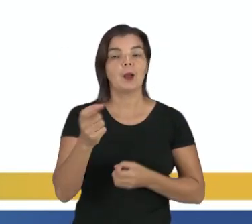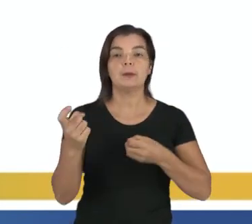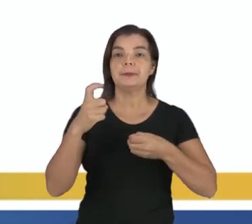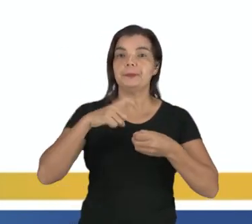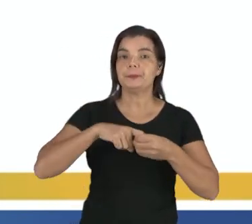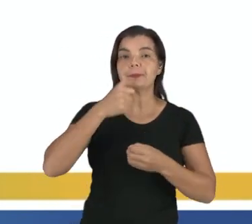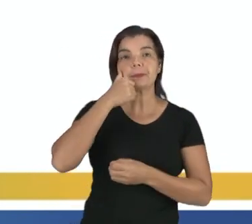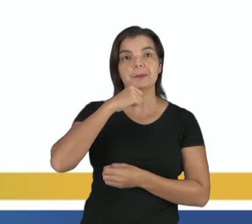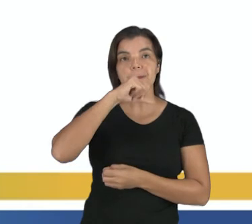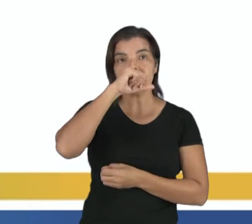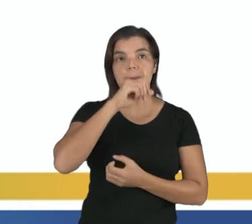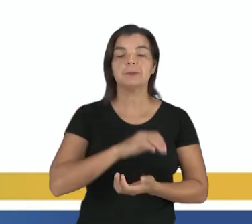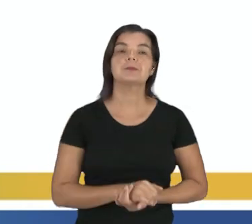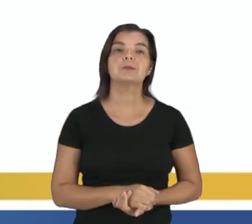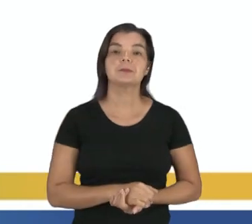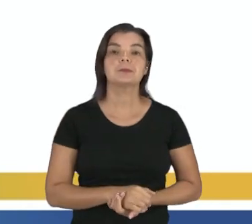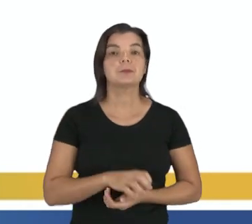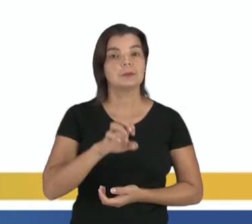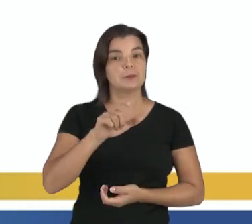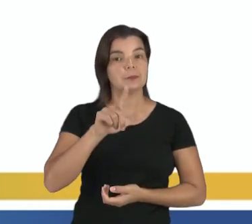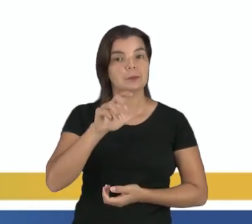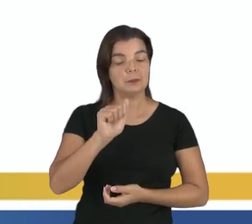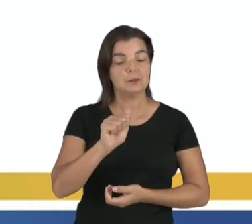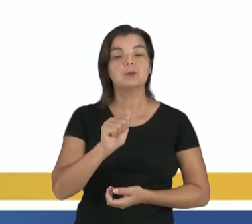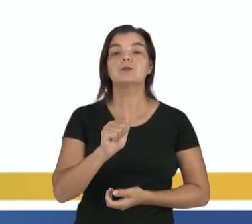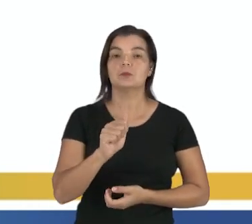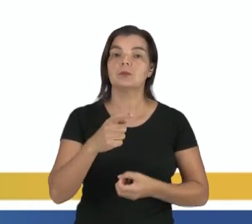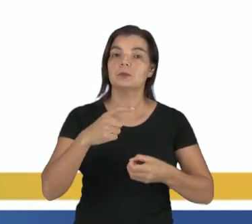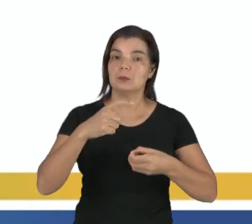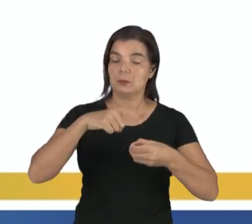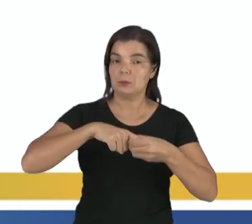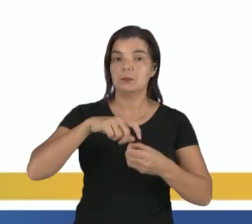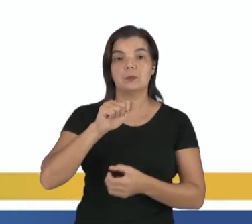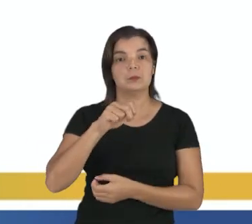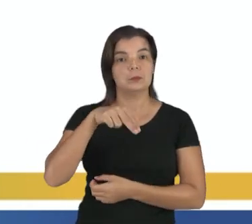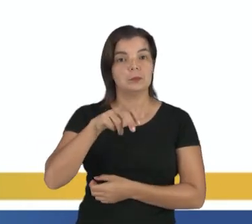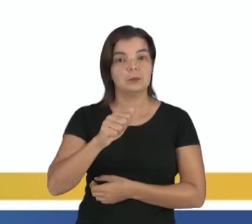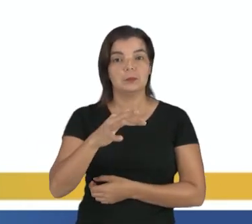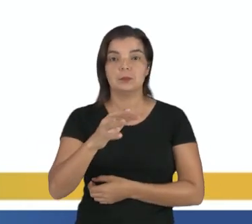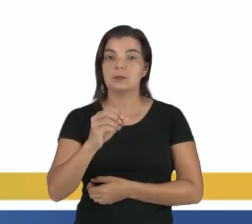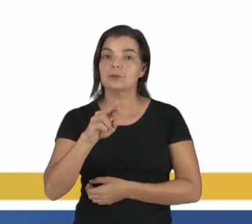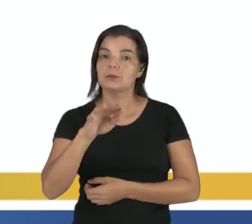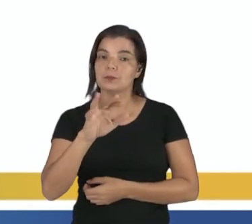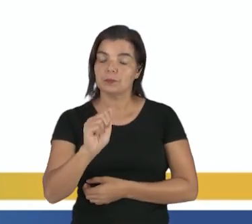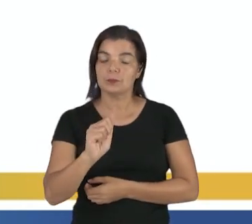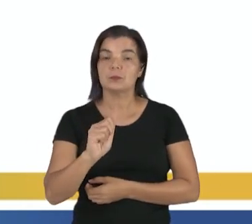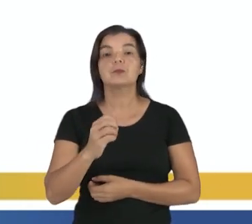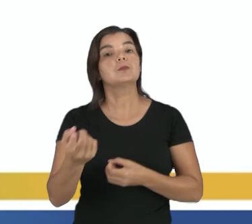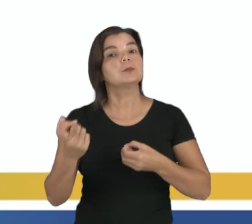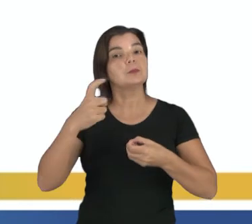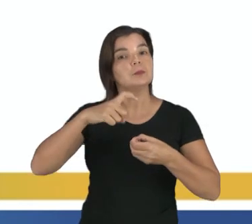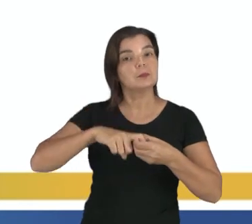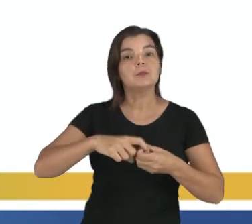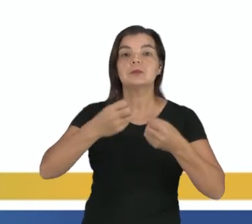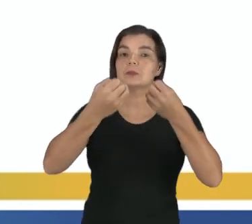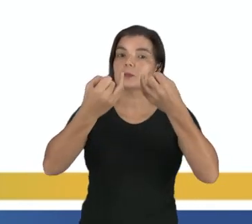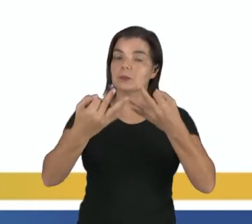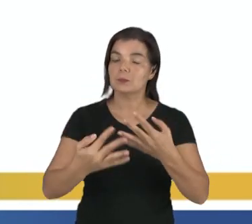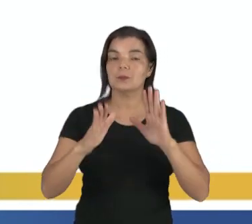retoma minha mãe. Então, o pronome ela é chamado de elemento anafórico, porque retoma algo que já foi